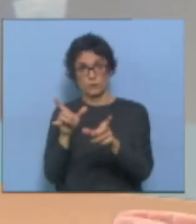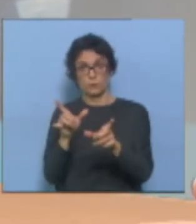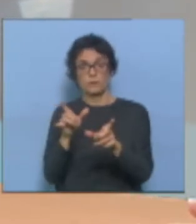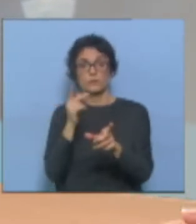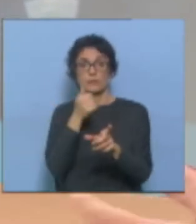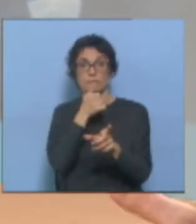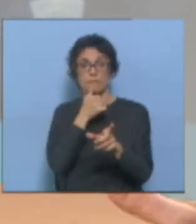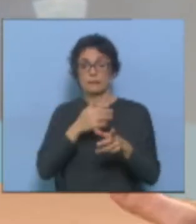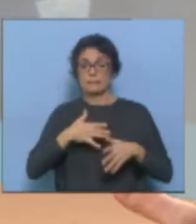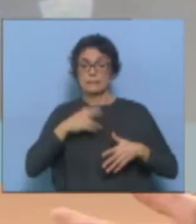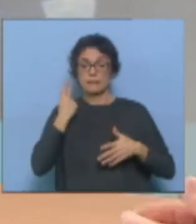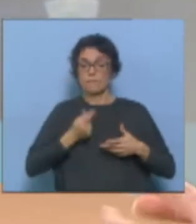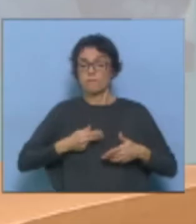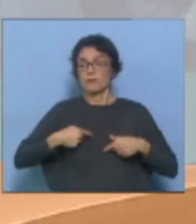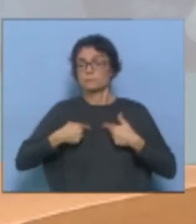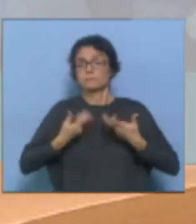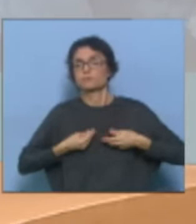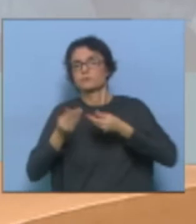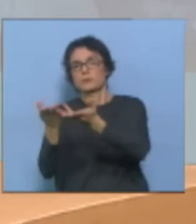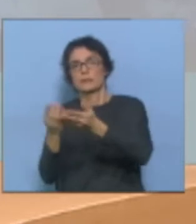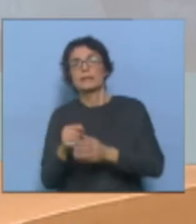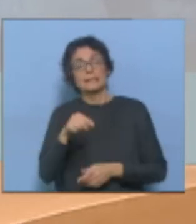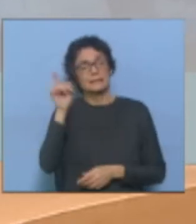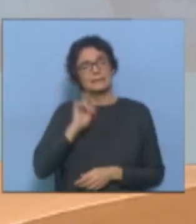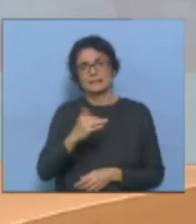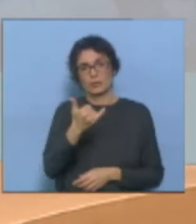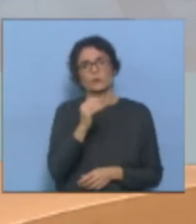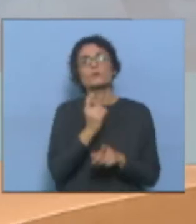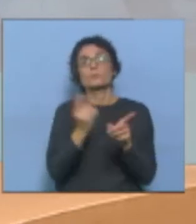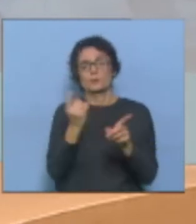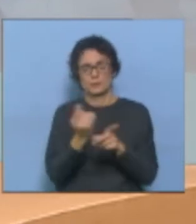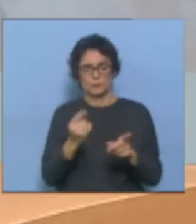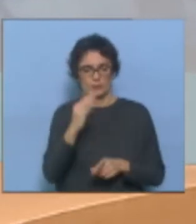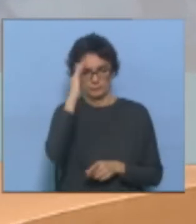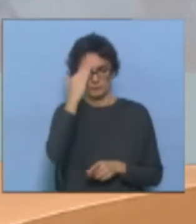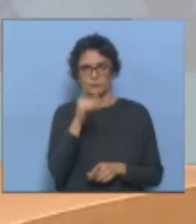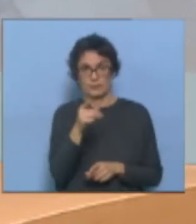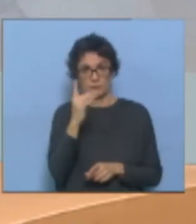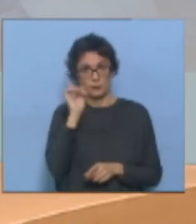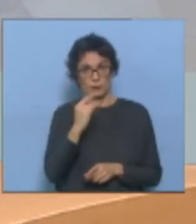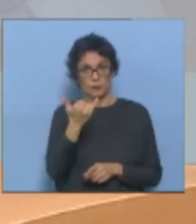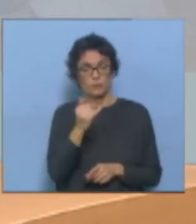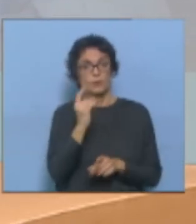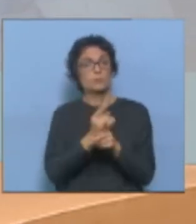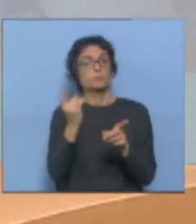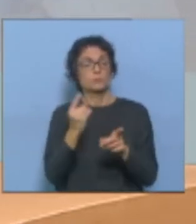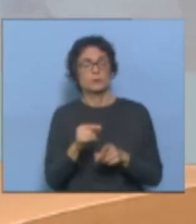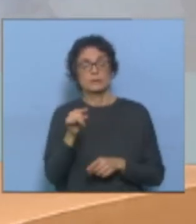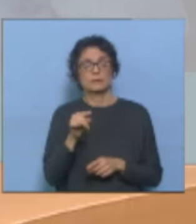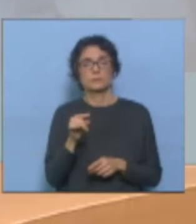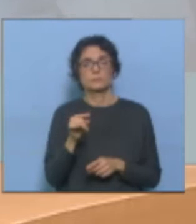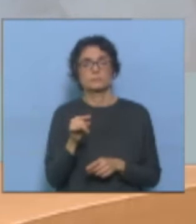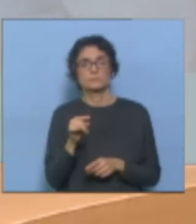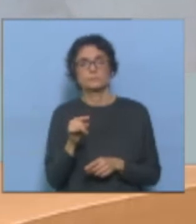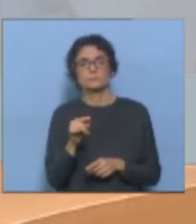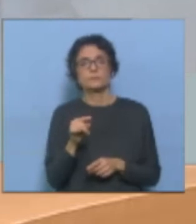calendário da Igreja Católica? Não é? Porque é o dia 2 de fevereiro. Sim. Obviamente porque este é um momento que nos reporta